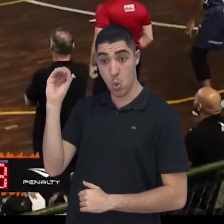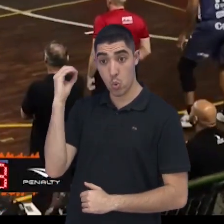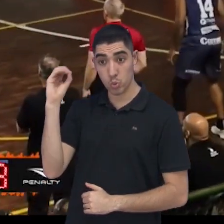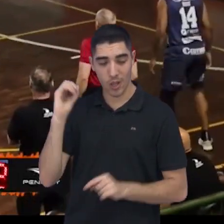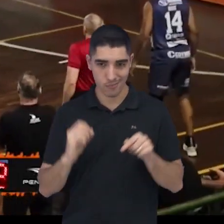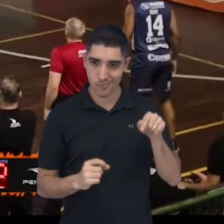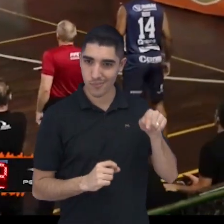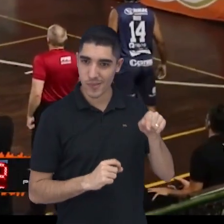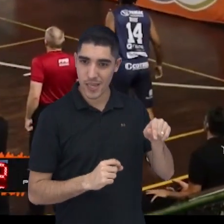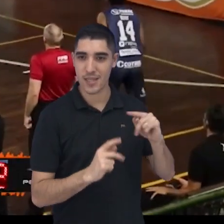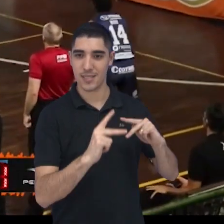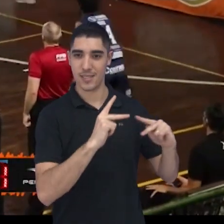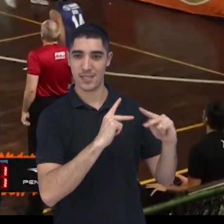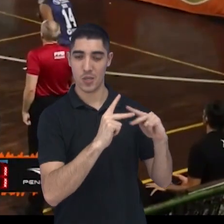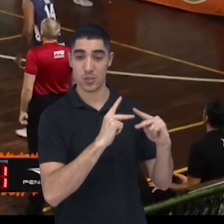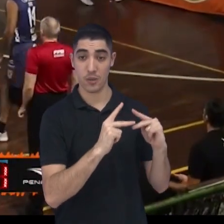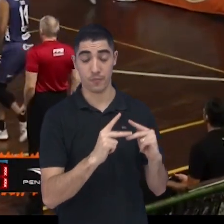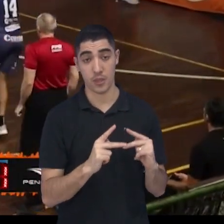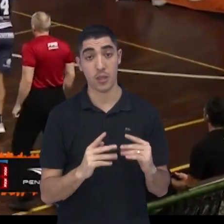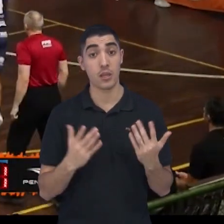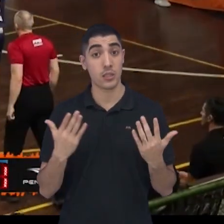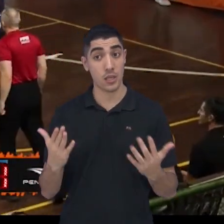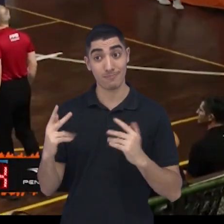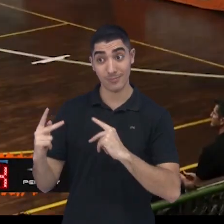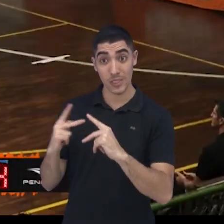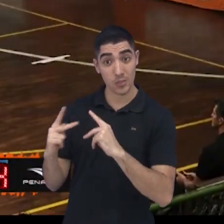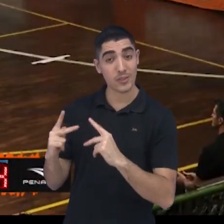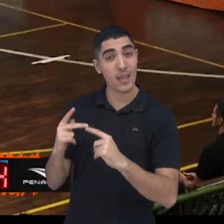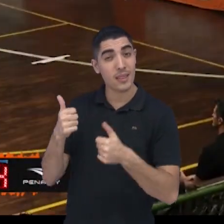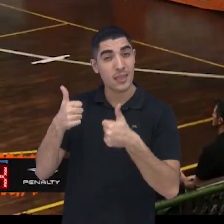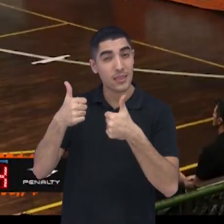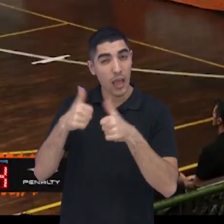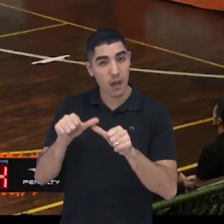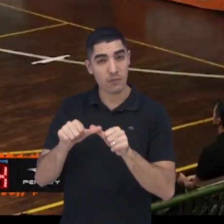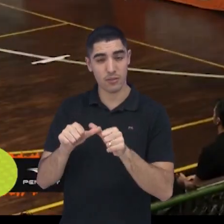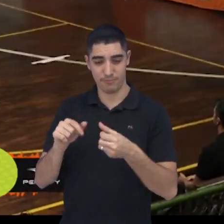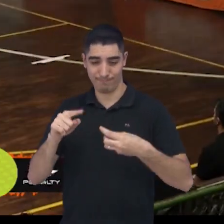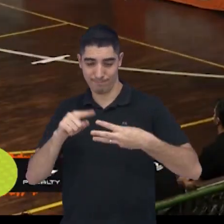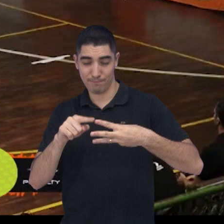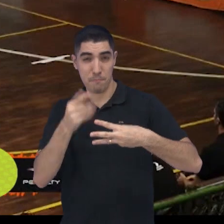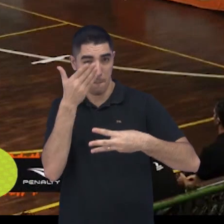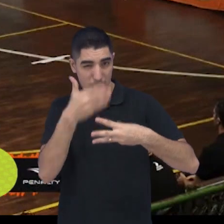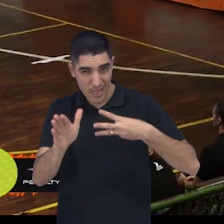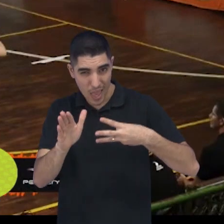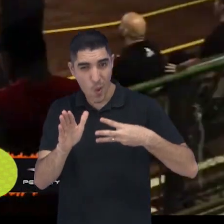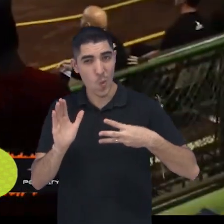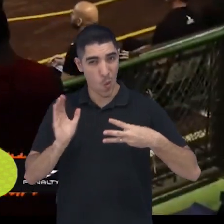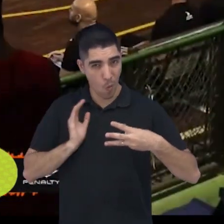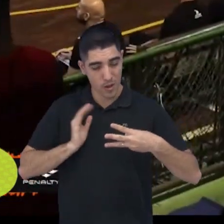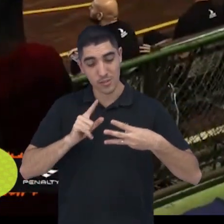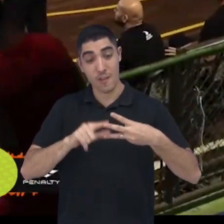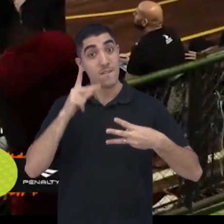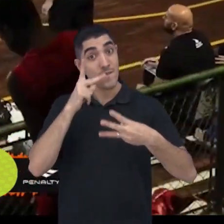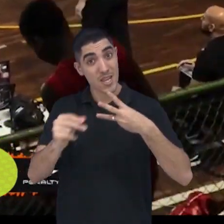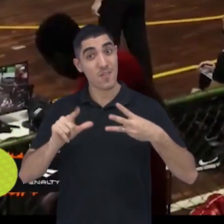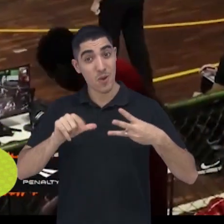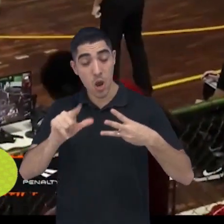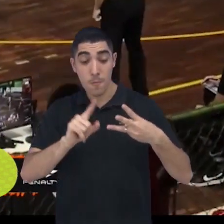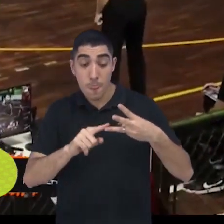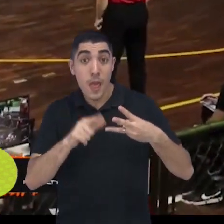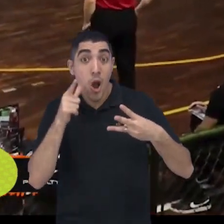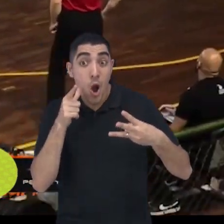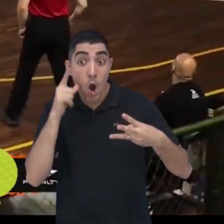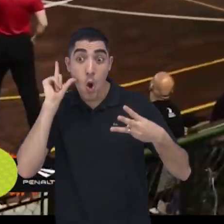sua 3ª partida seguida fora de casa. São José vinha de uma derrota para o Corinthians e uma vitória contra o Bauru. E ontem, no